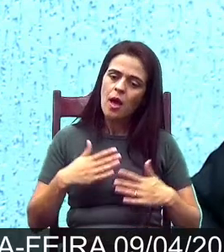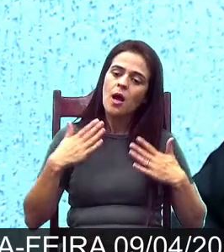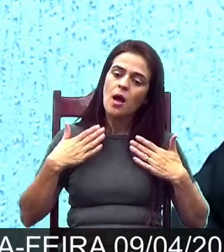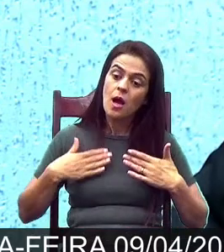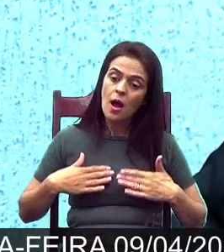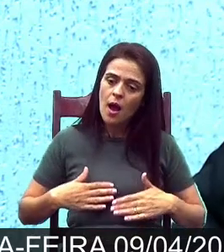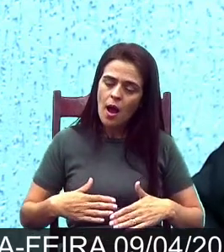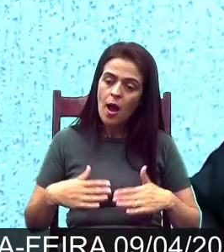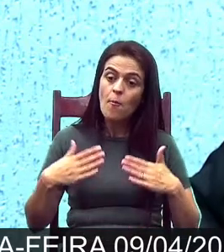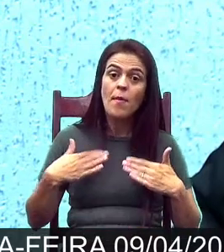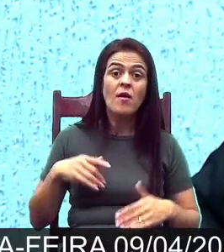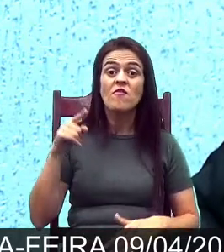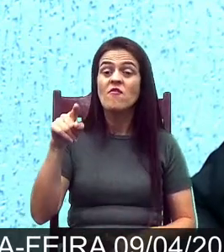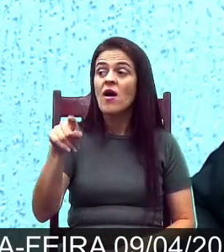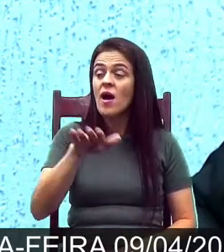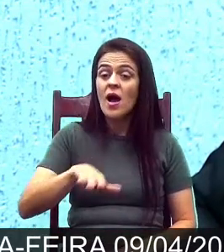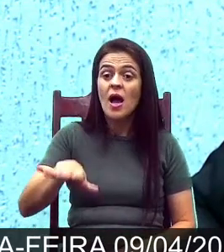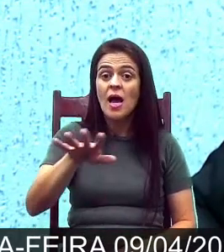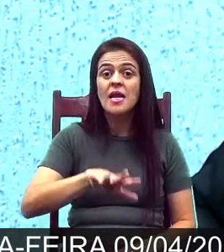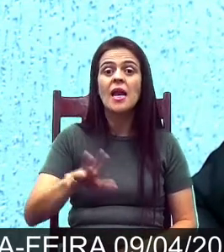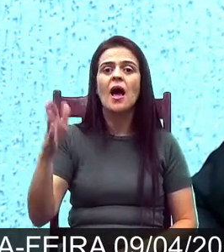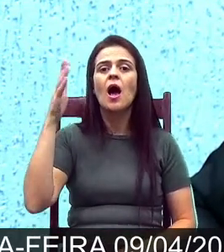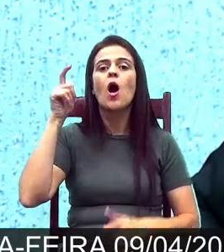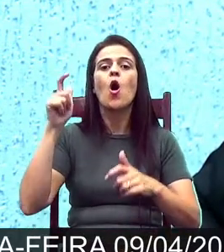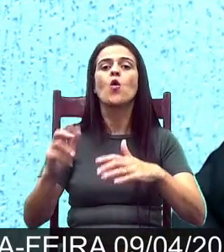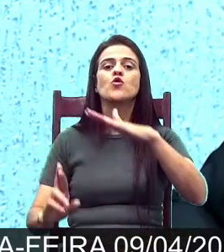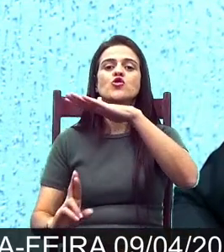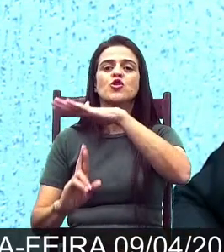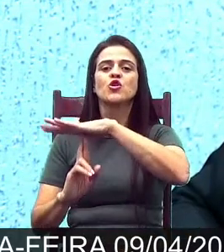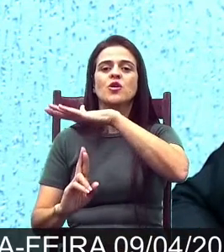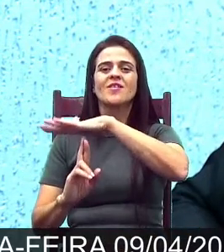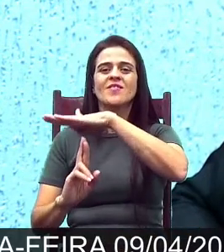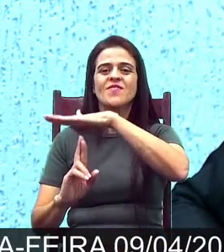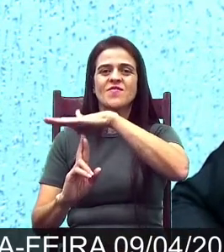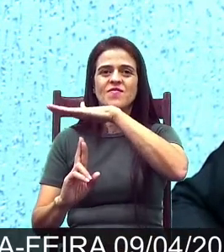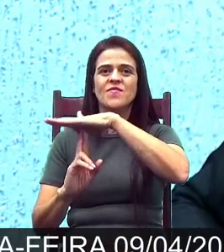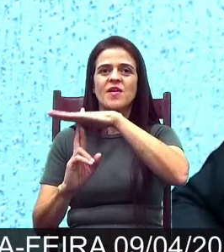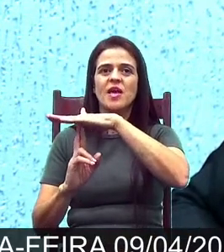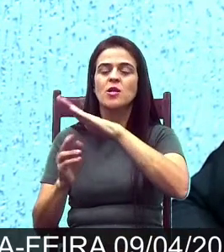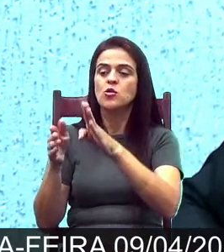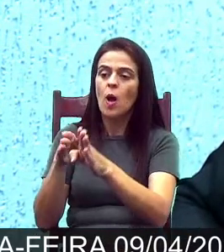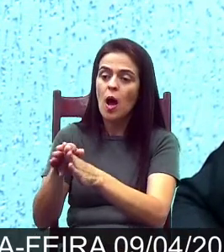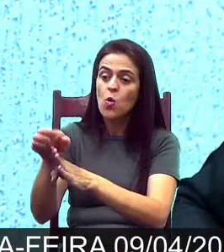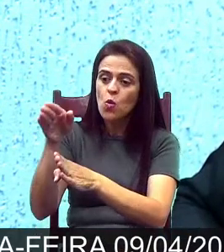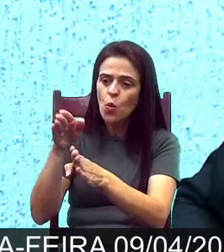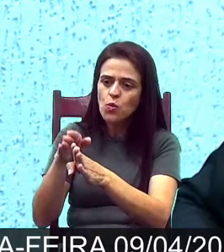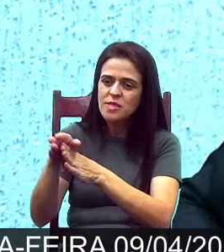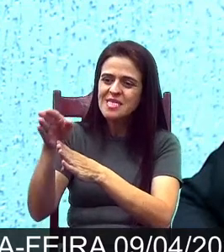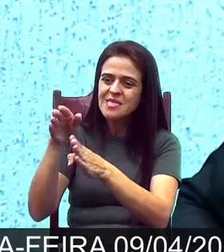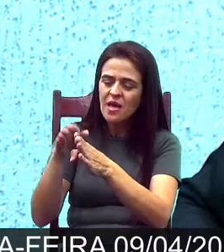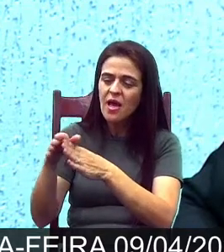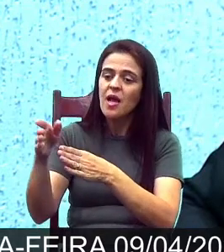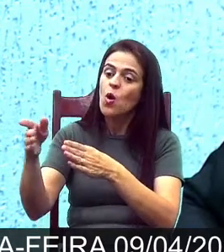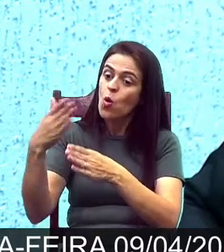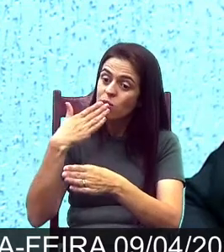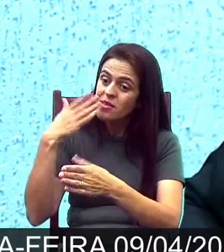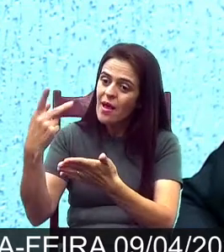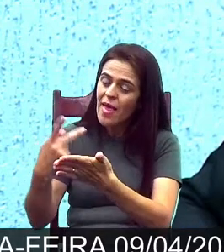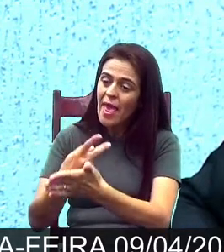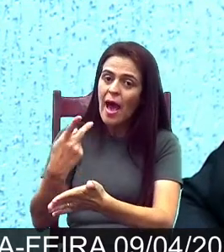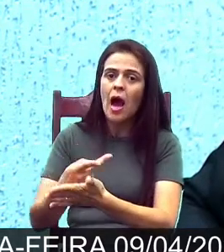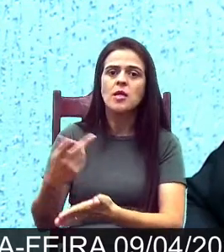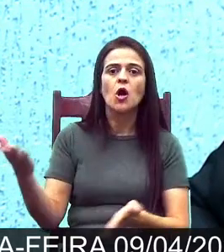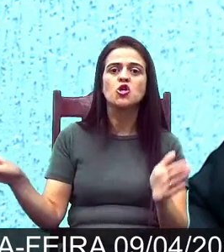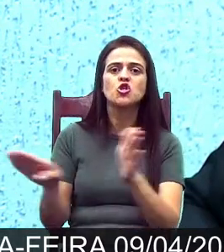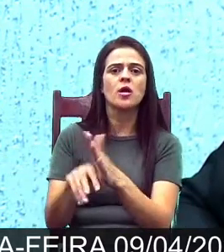complicado, mas vai lá na feira e notifica as pessoas, não multa não, orienta as pessoas. Não é todo